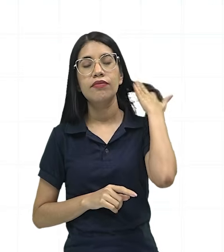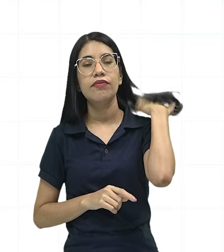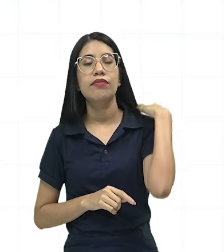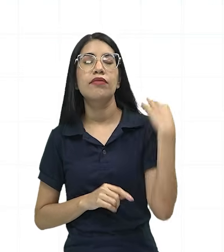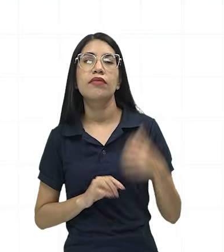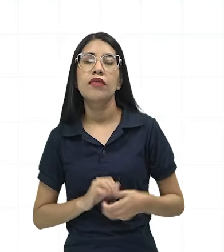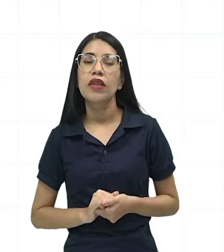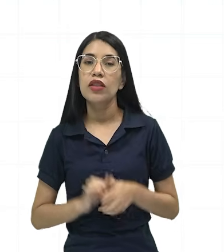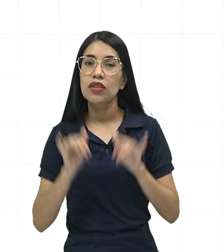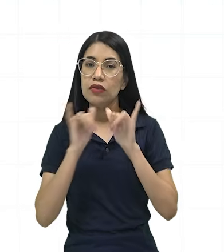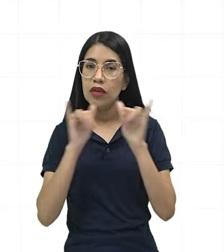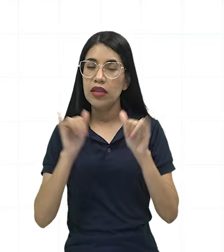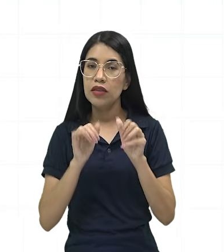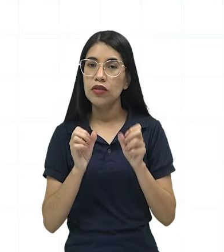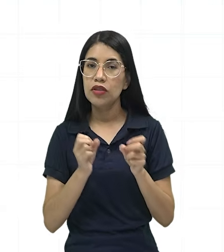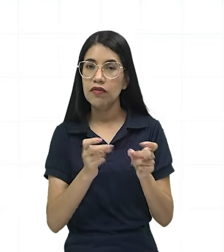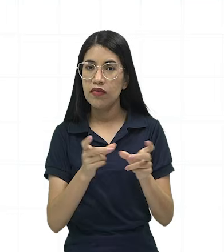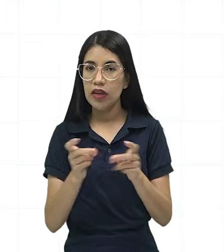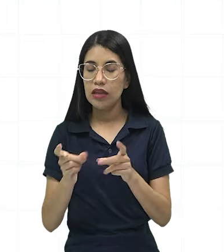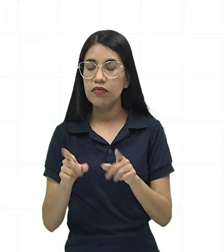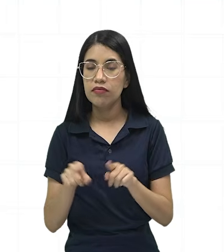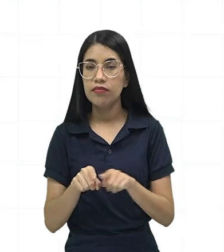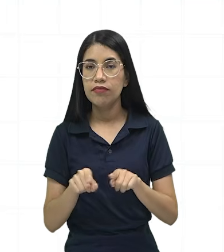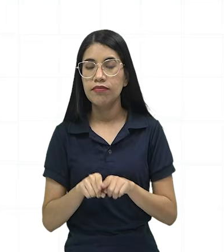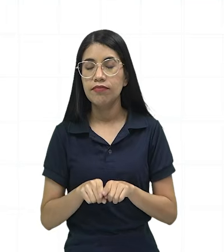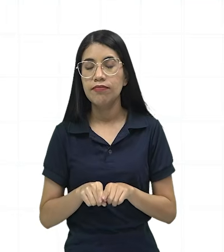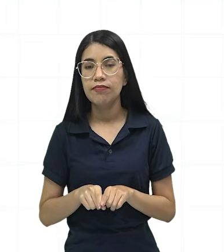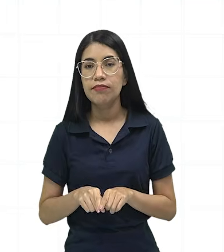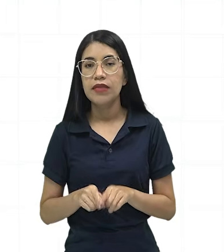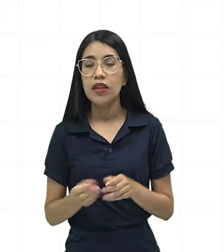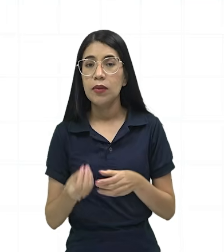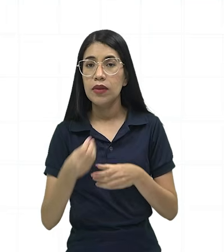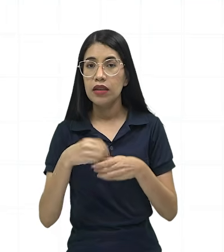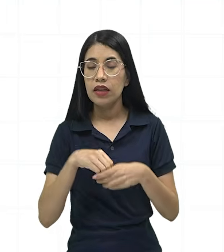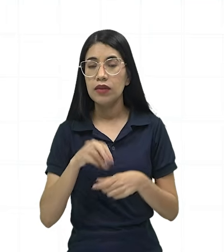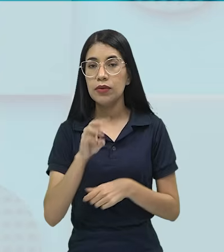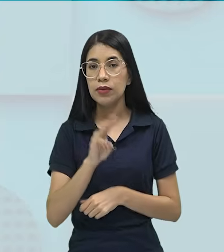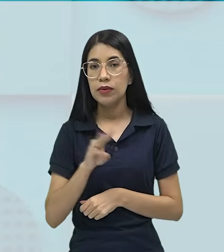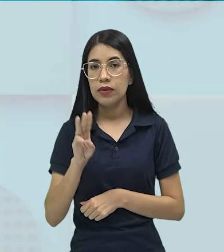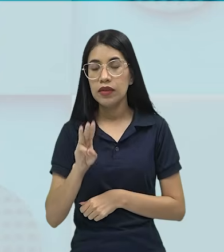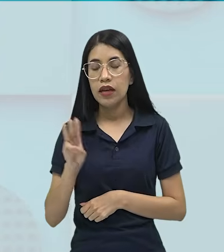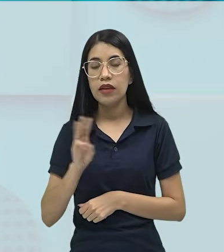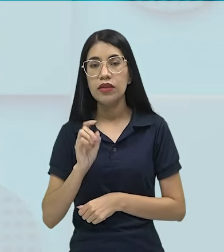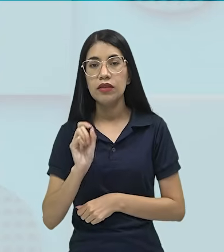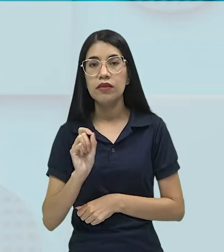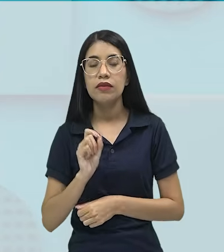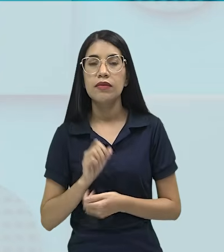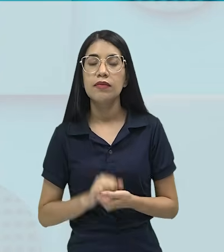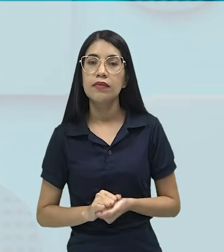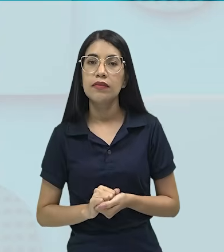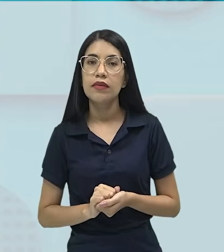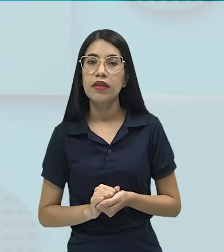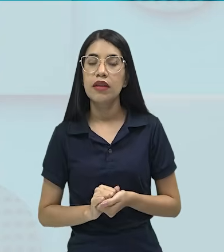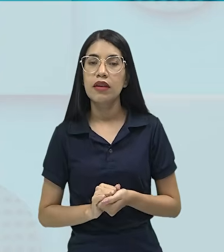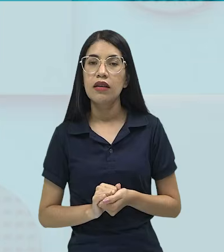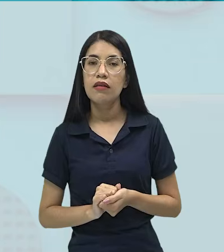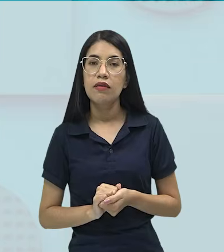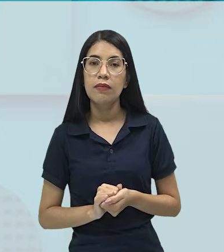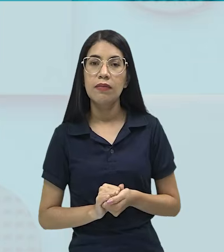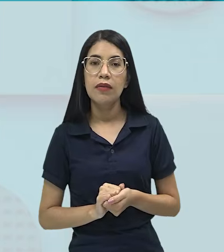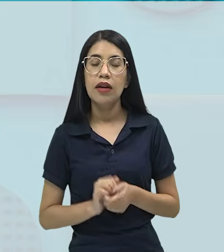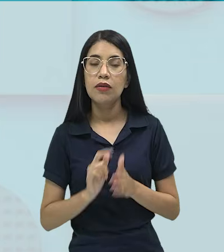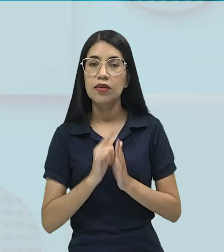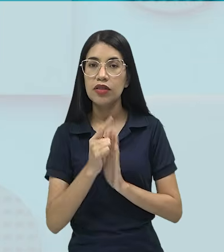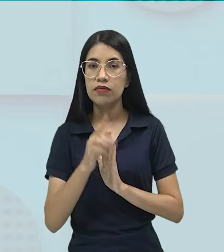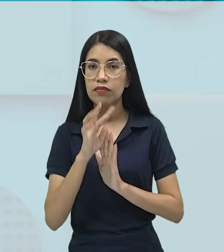divulgação de propagandas, né? Então, o que tem dentro da página é que nós podemos considerar como sendo